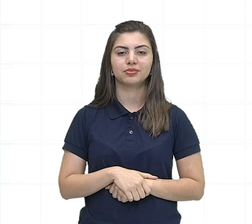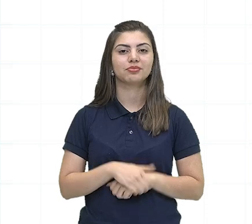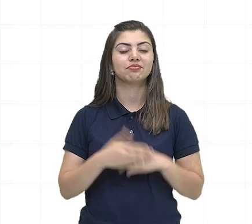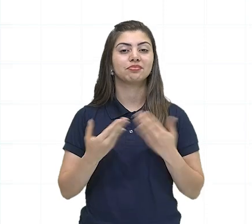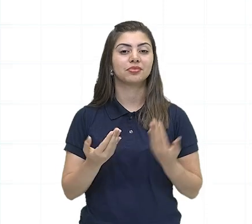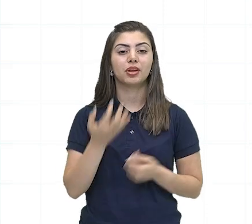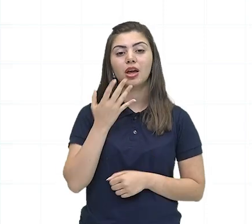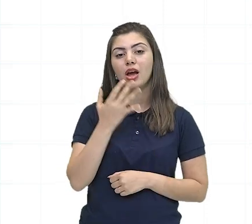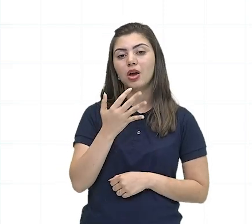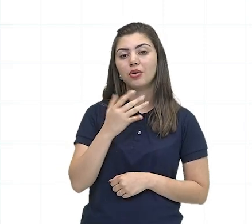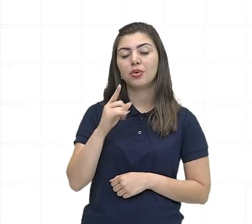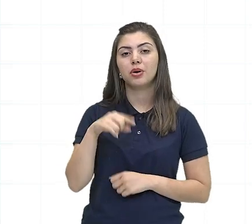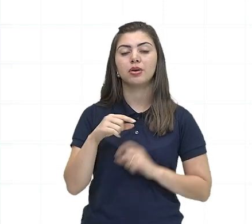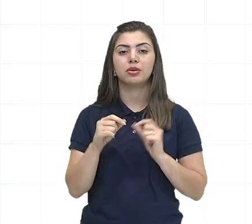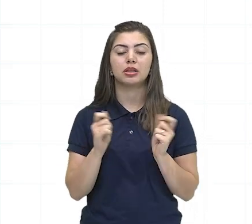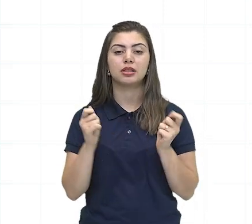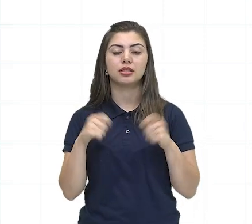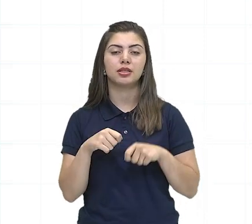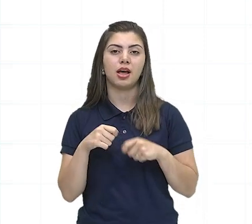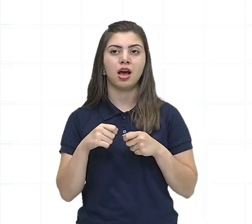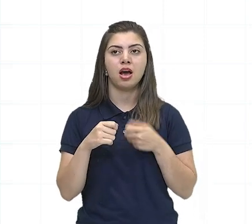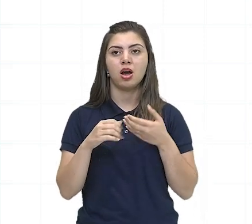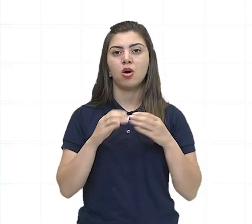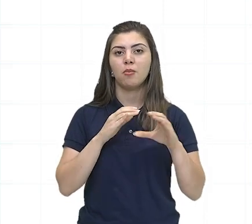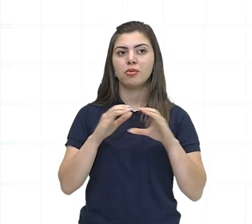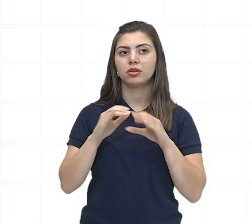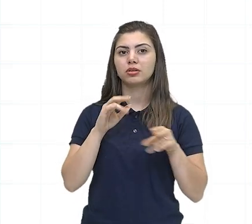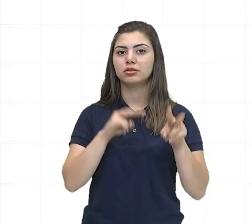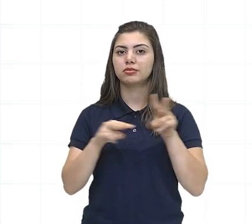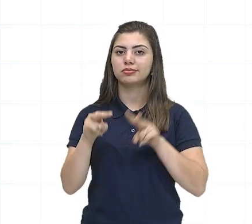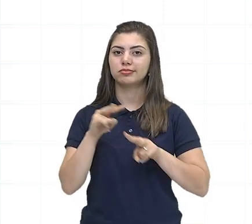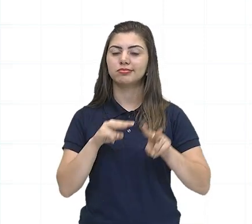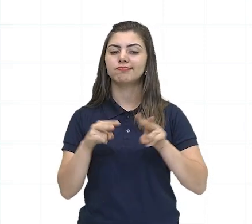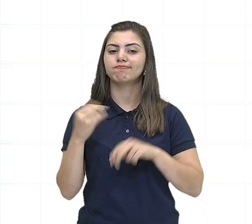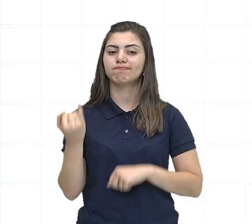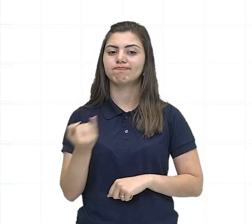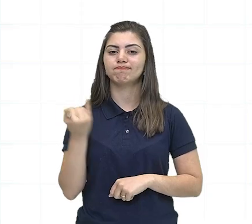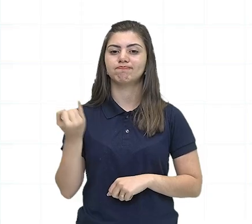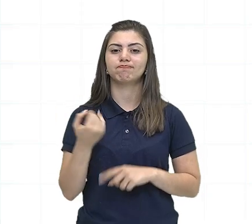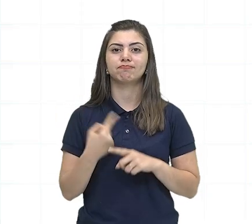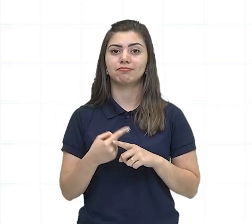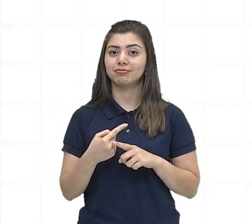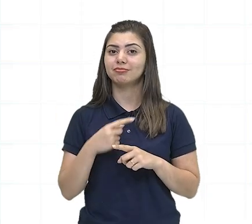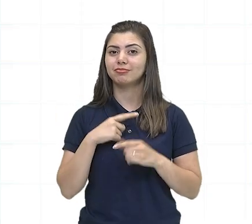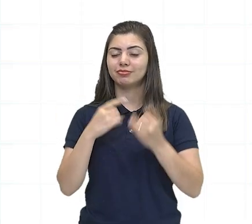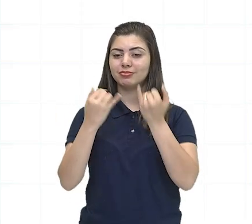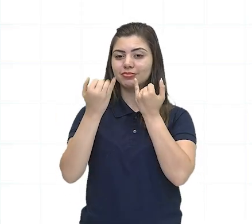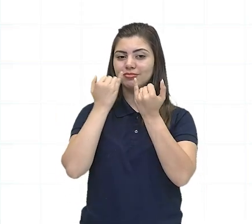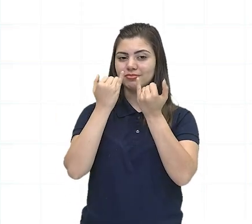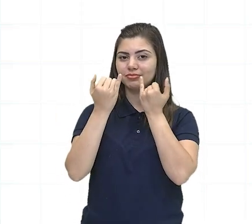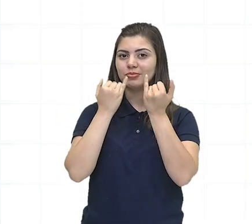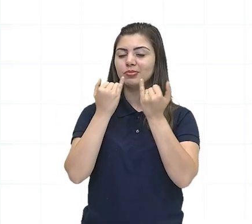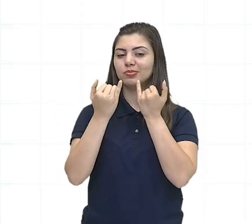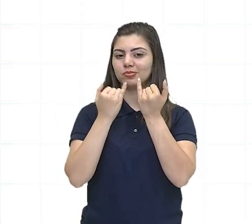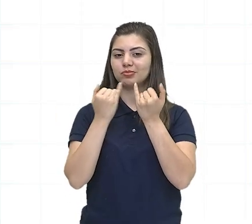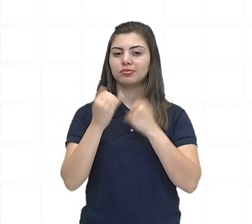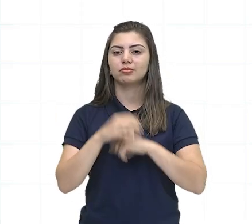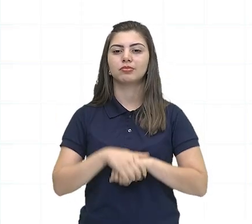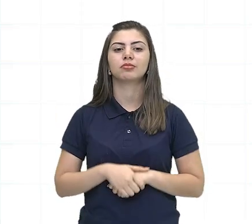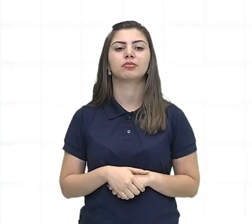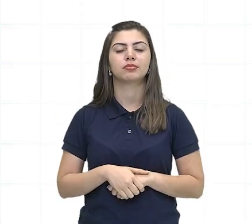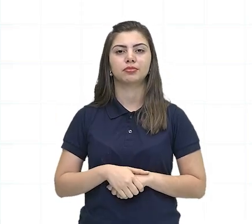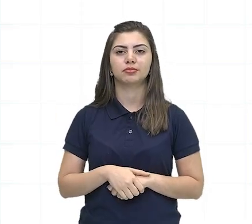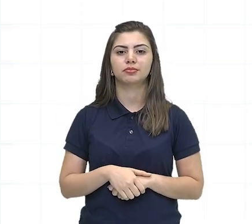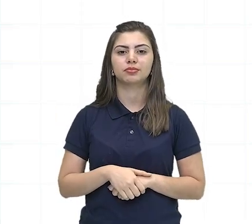A cor é um elemento de comunicação visual de grande relevância, pois está recheada de informação, o que permite